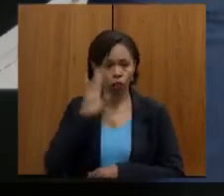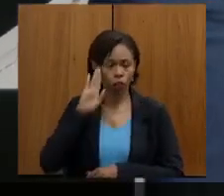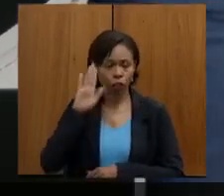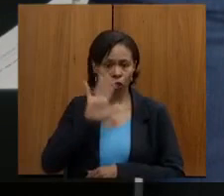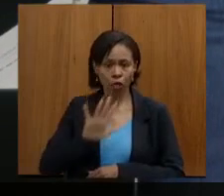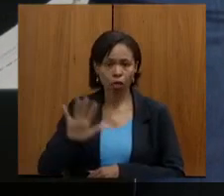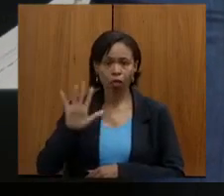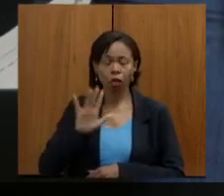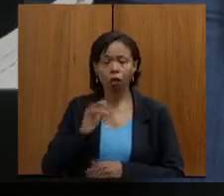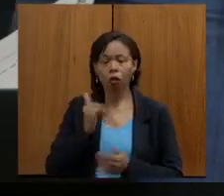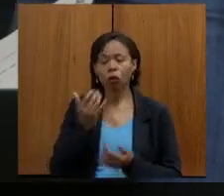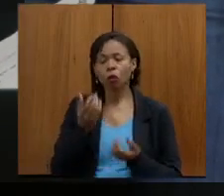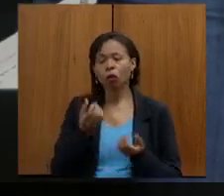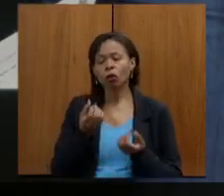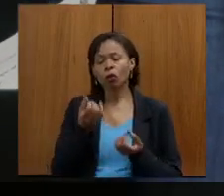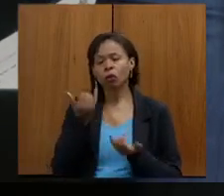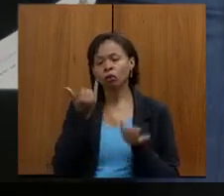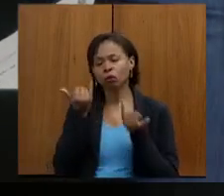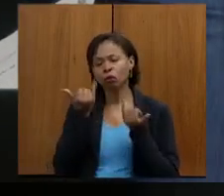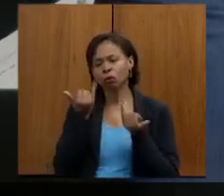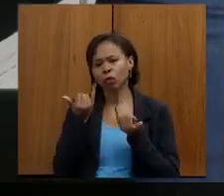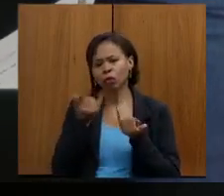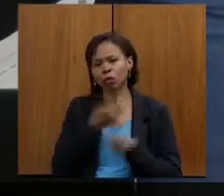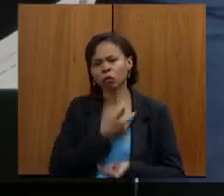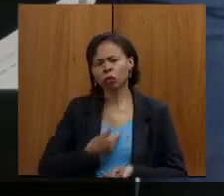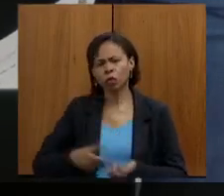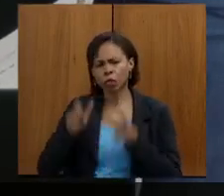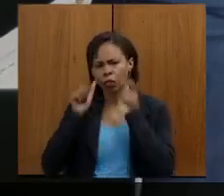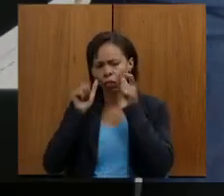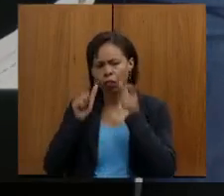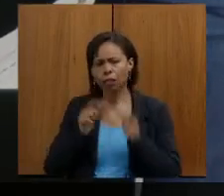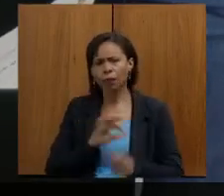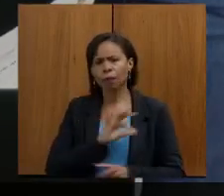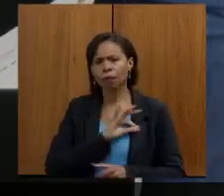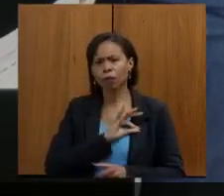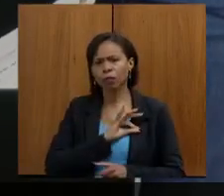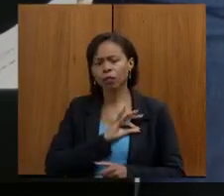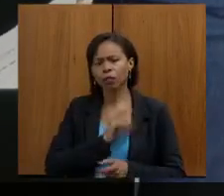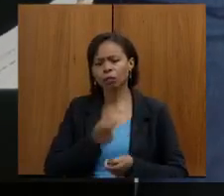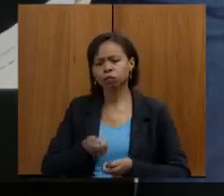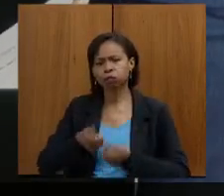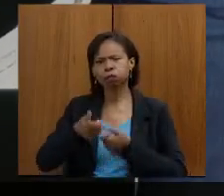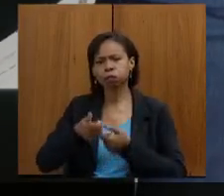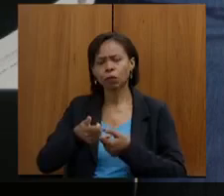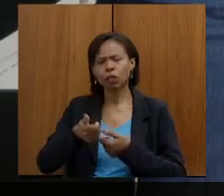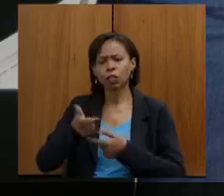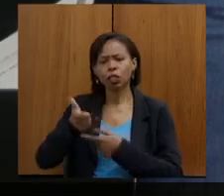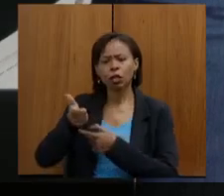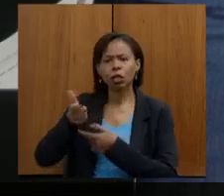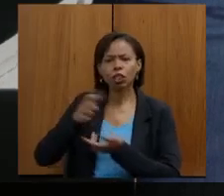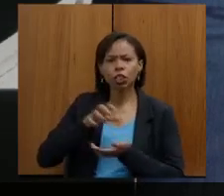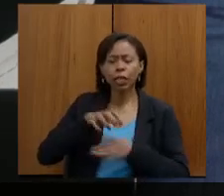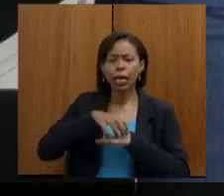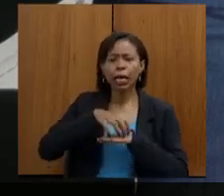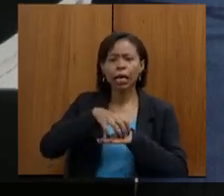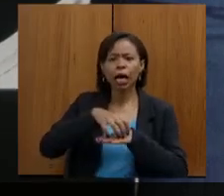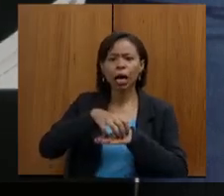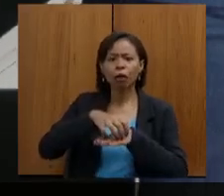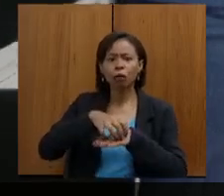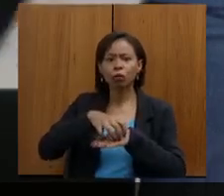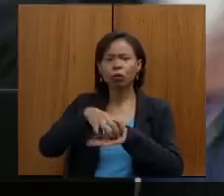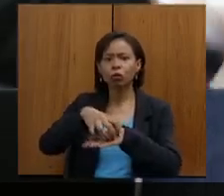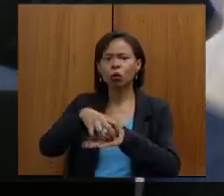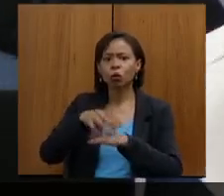Militar pedindo informações se é de interesse do estado no caso a polícia militar receber doações de vidros blindados para viatura da